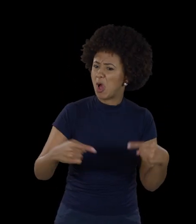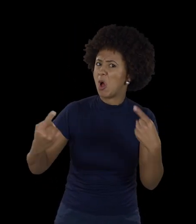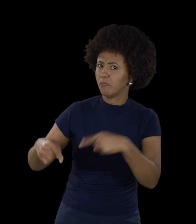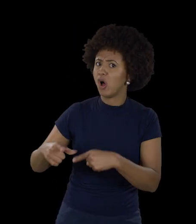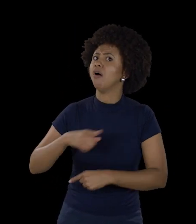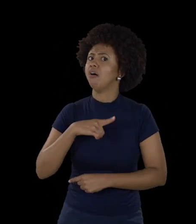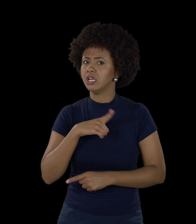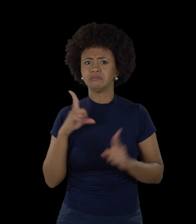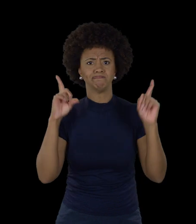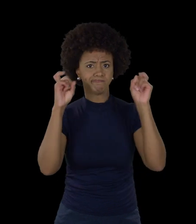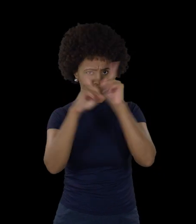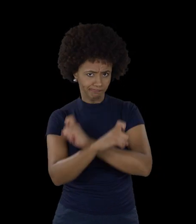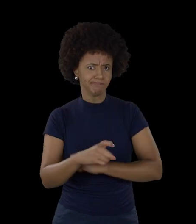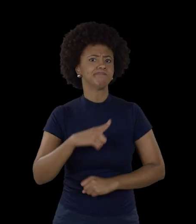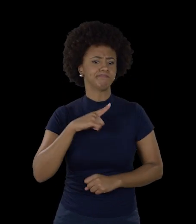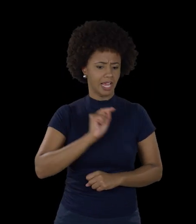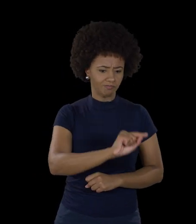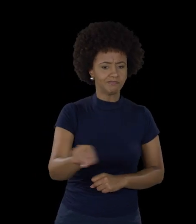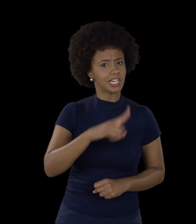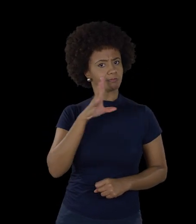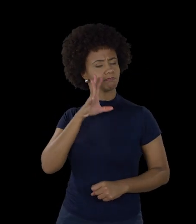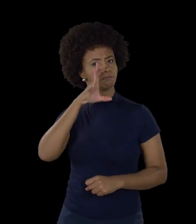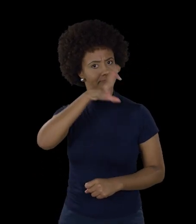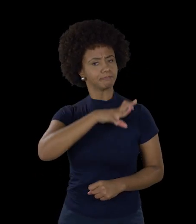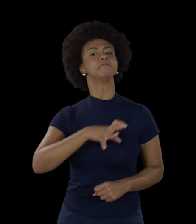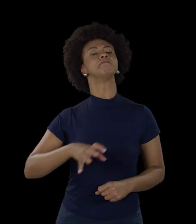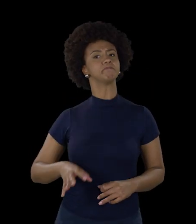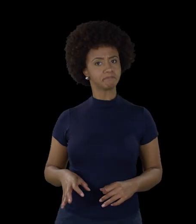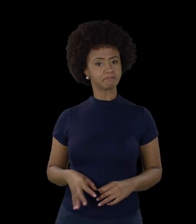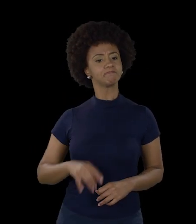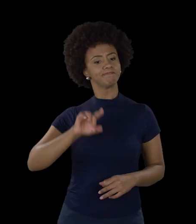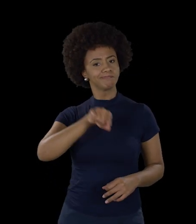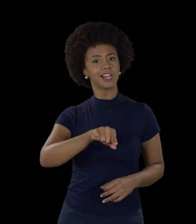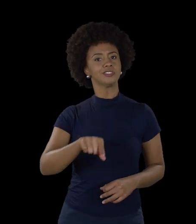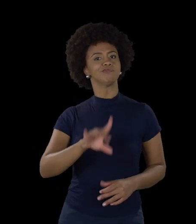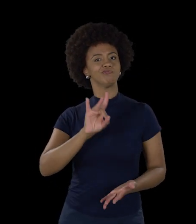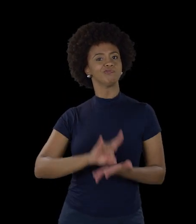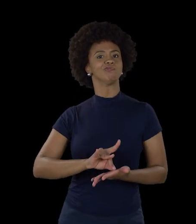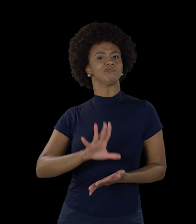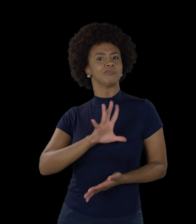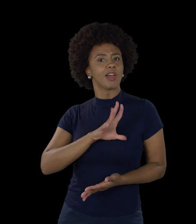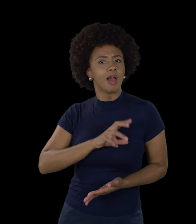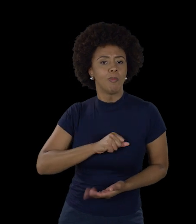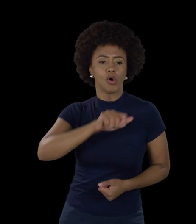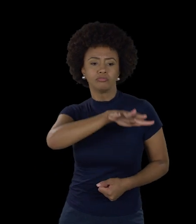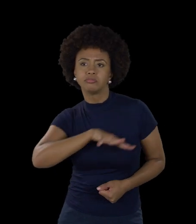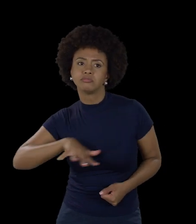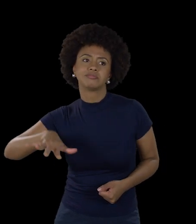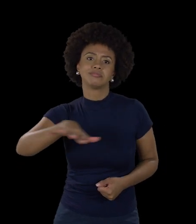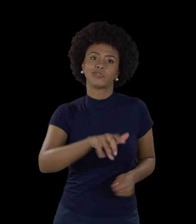de desafios, e são pessoas que têm um real amor pelo meio ambiente, pelo local onde